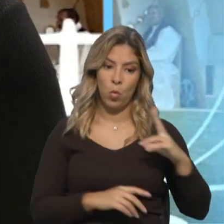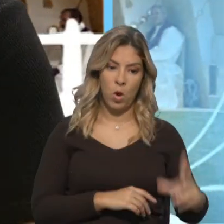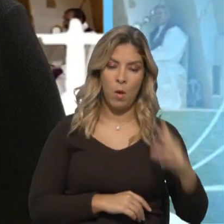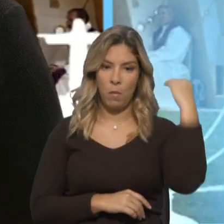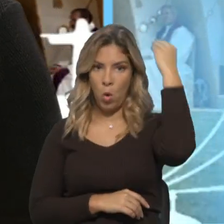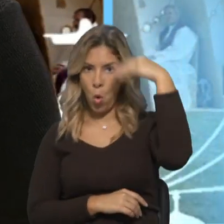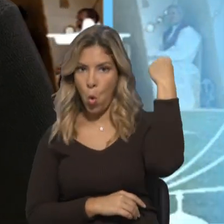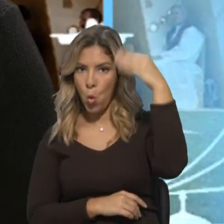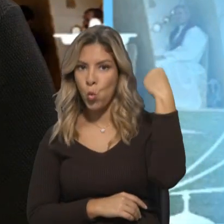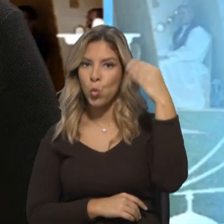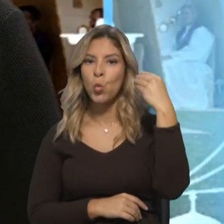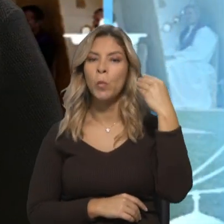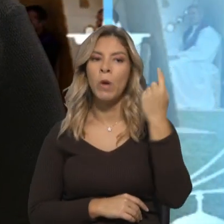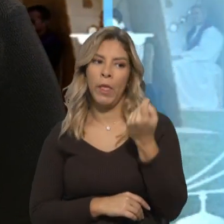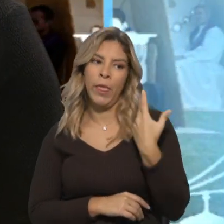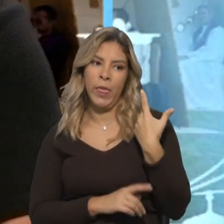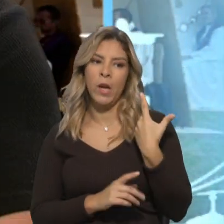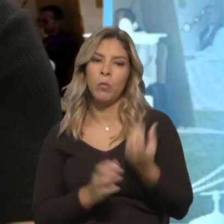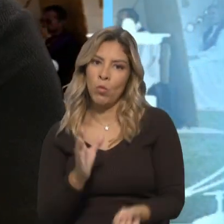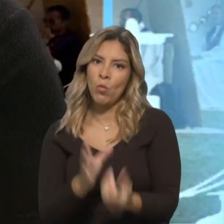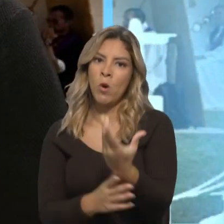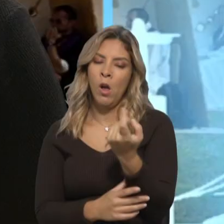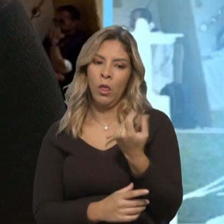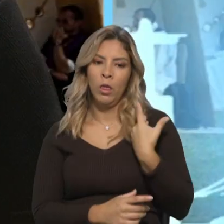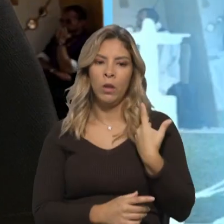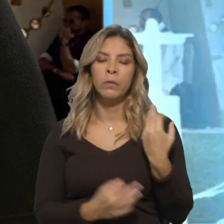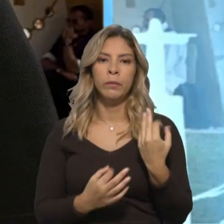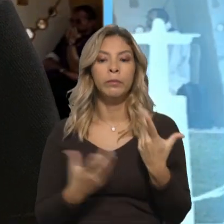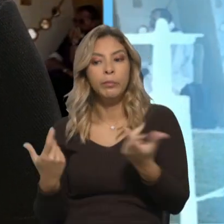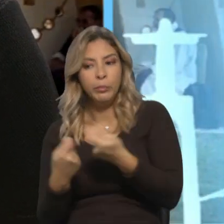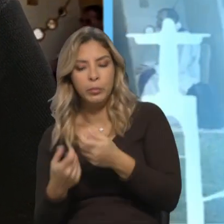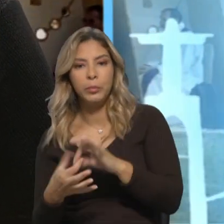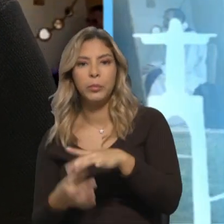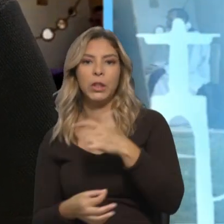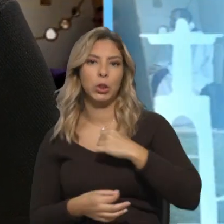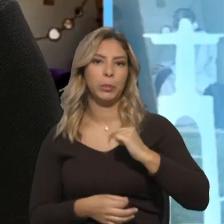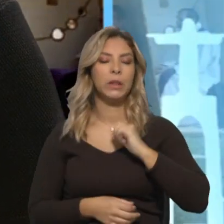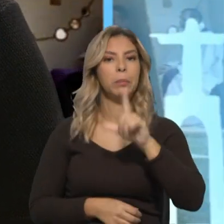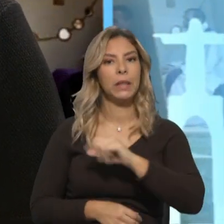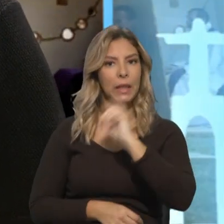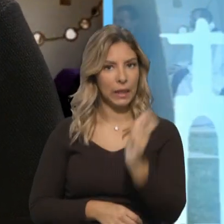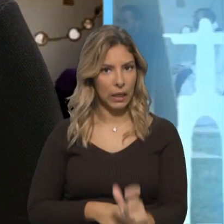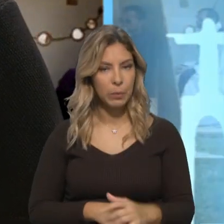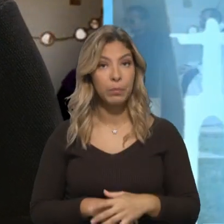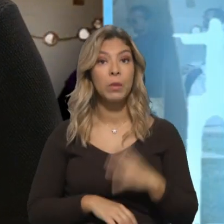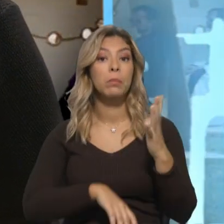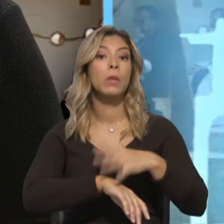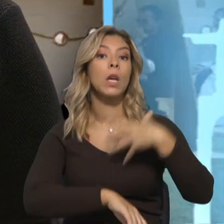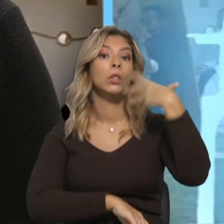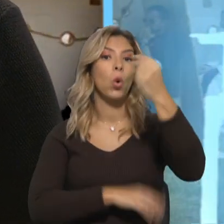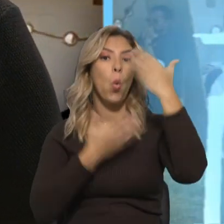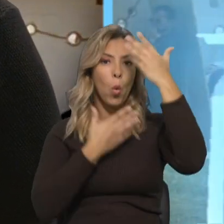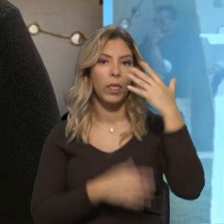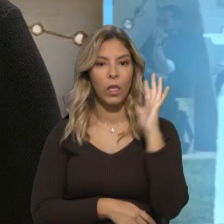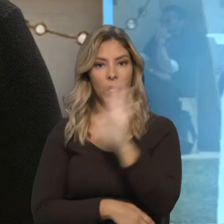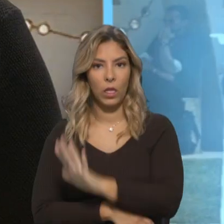que é a nossa missão mais recente, associada à Espanha, e depois na Itália. Depois, finalmente, veio o Oriente. Em